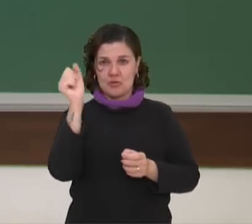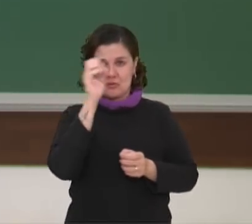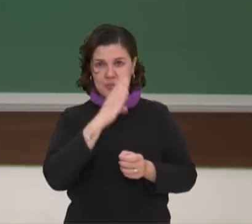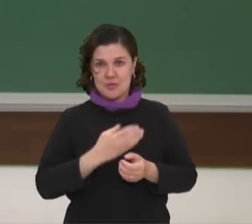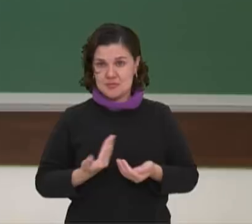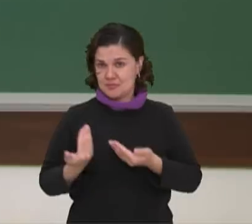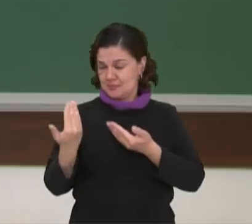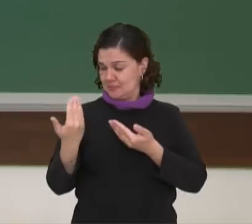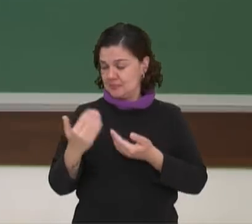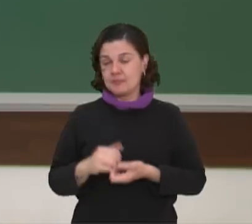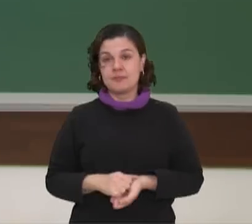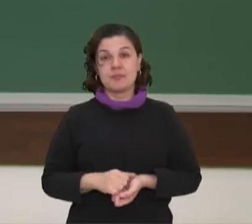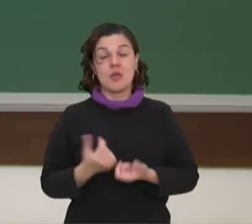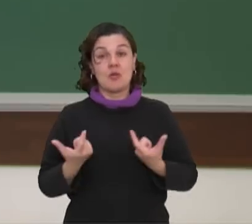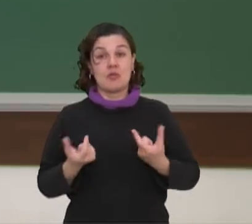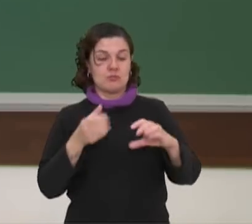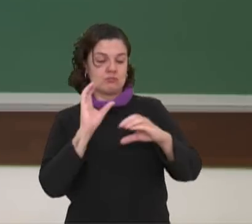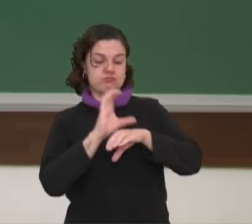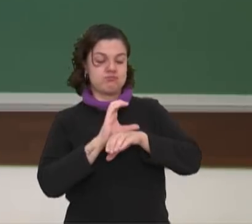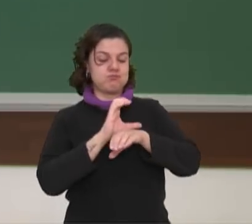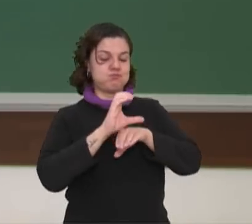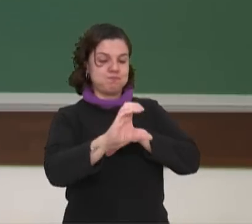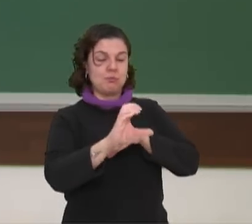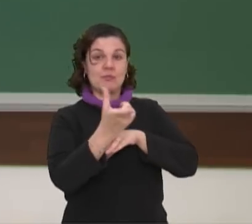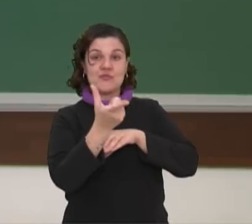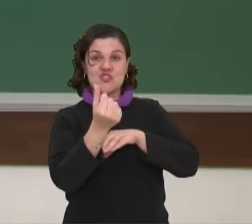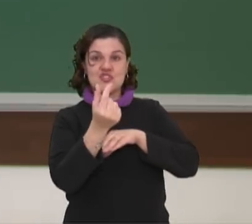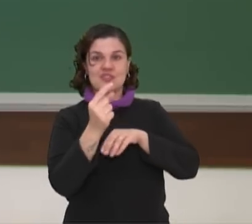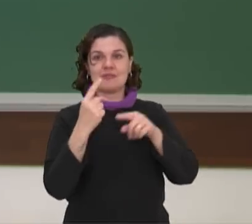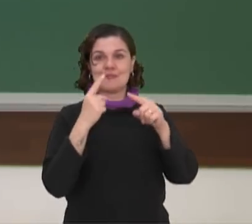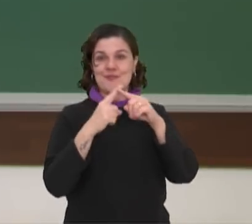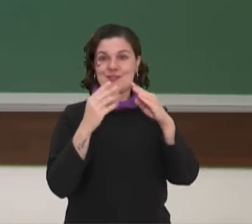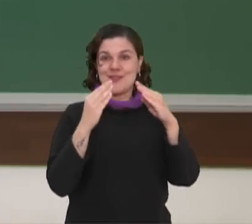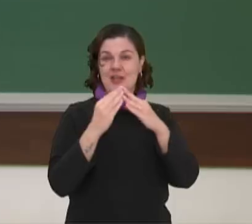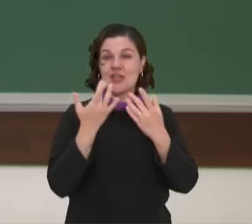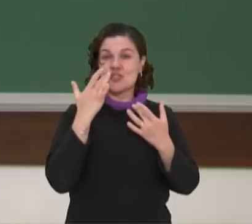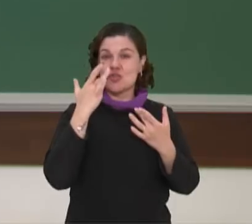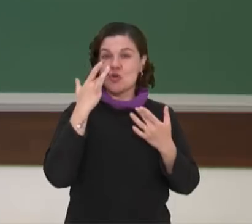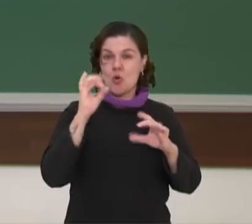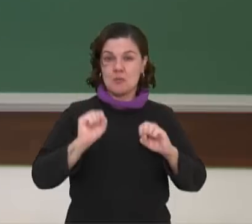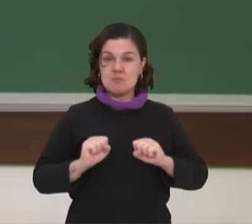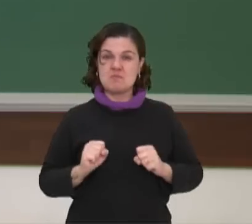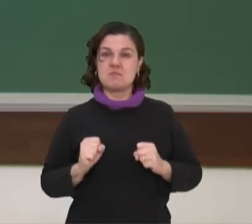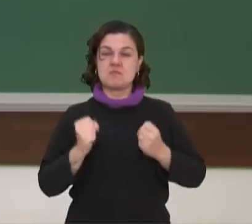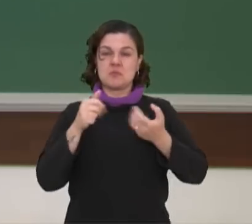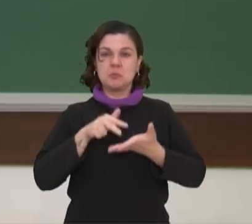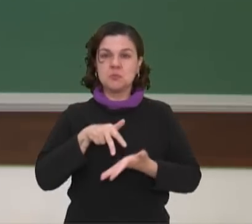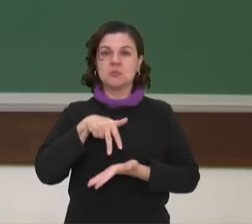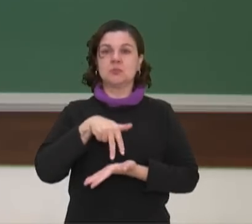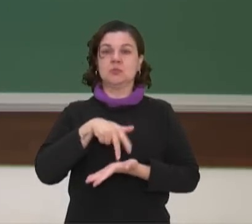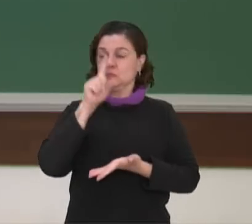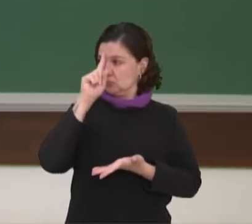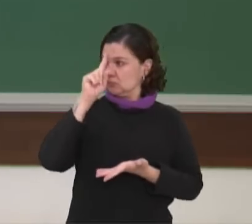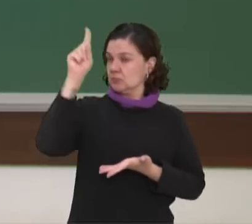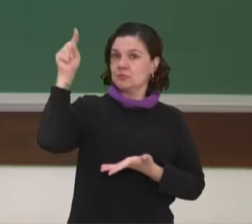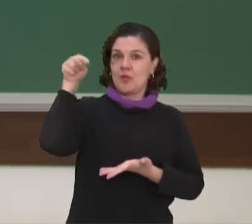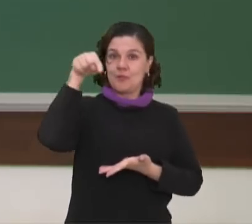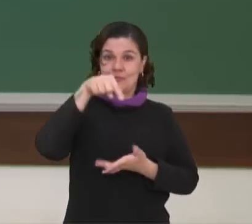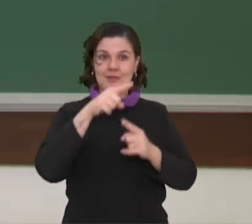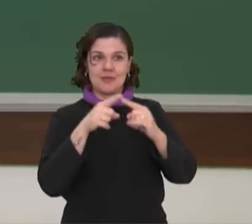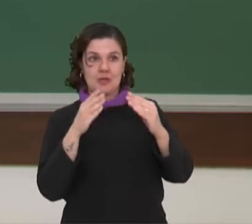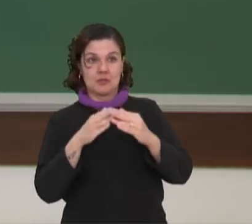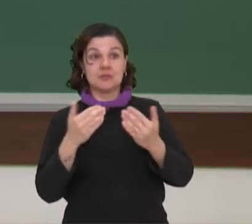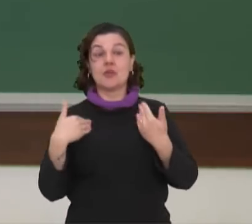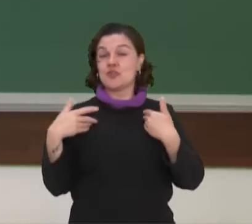Brasil? Um alto investimento nas igrejas, em mostrar poder dentro dessas igrejas, o poder de Deus aí dentro. Para a